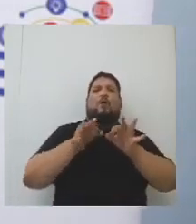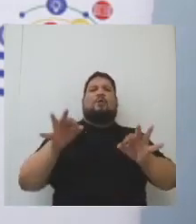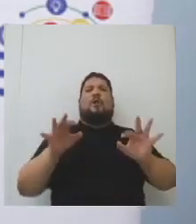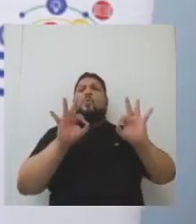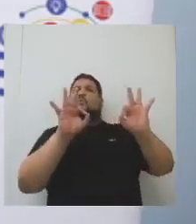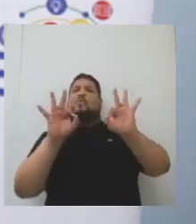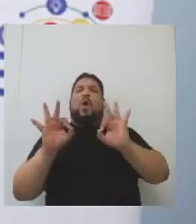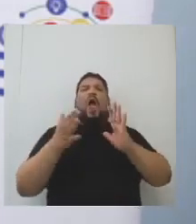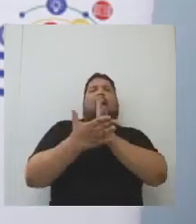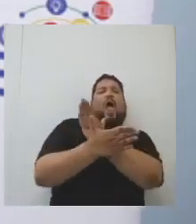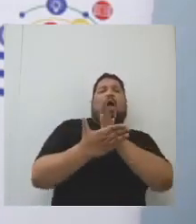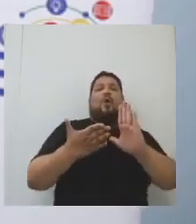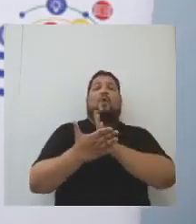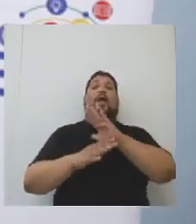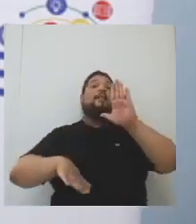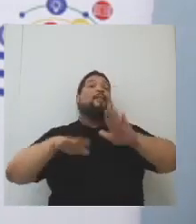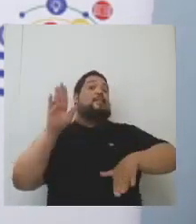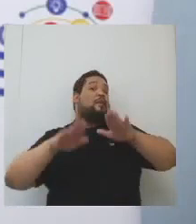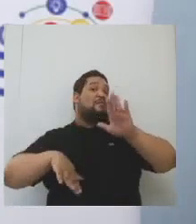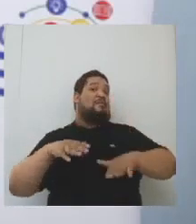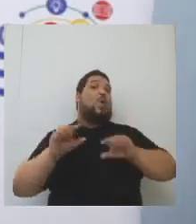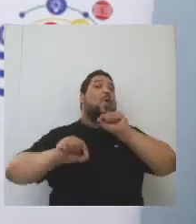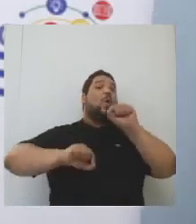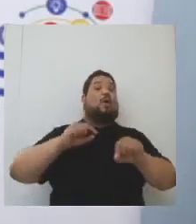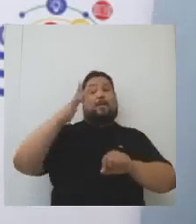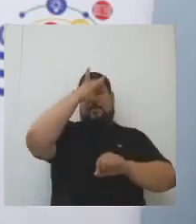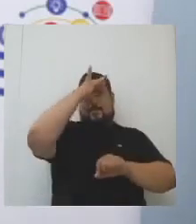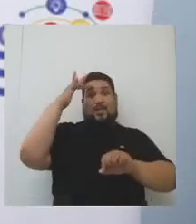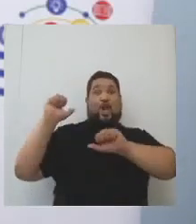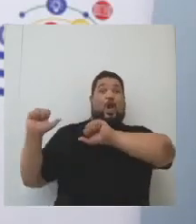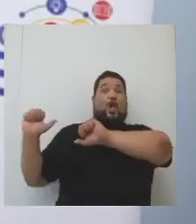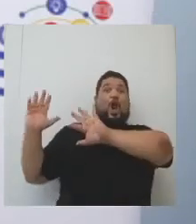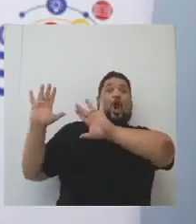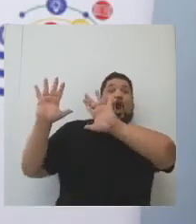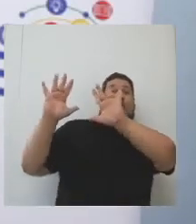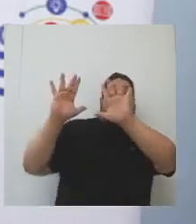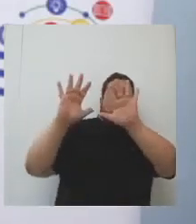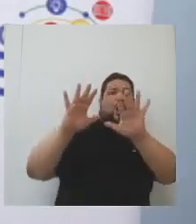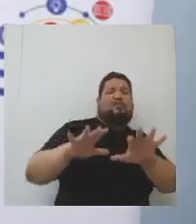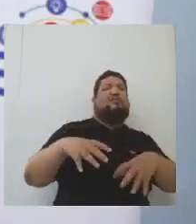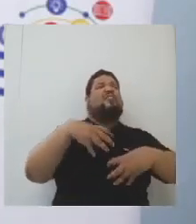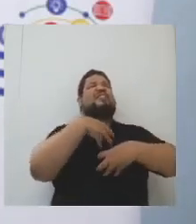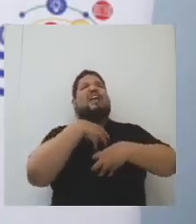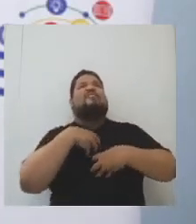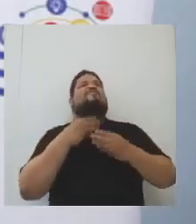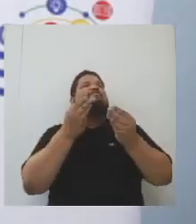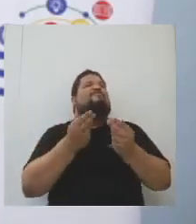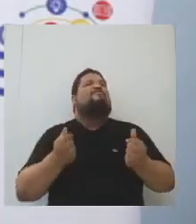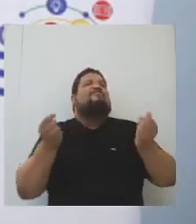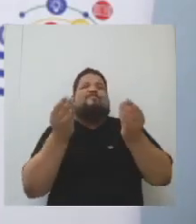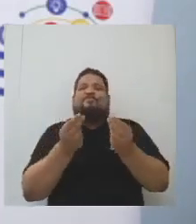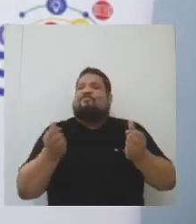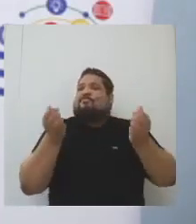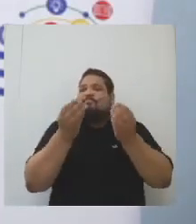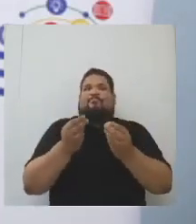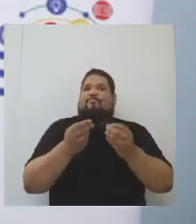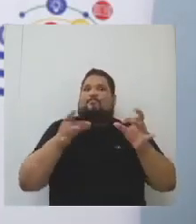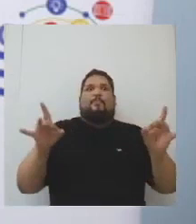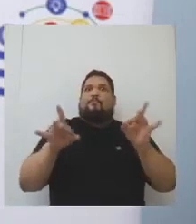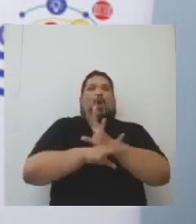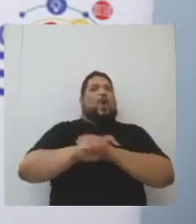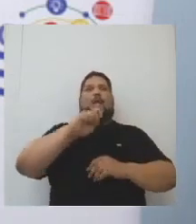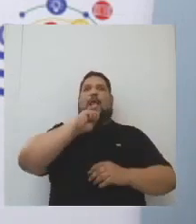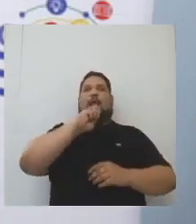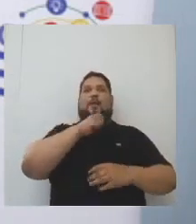luxuosa, talvez nesse momento não atendesse aos interesses, né, ou não satisfizesse aí as vontades, né, o sonho de